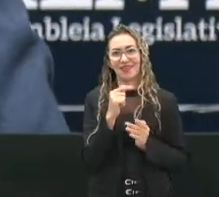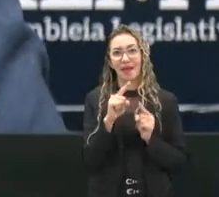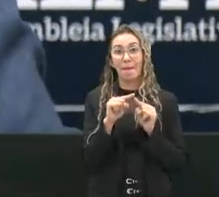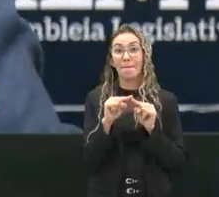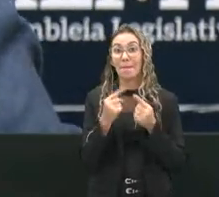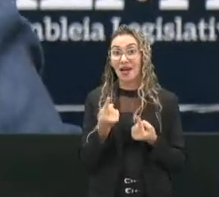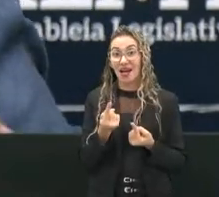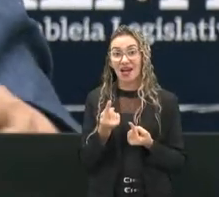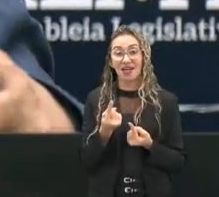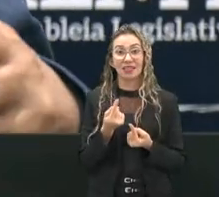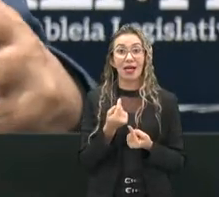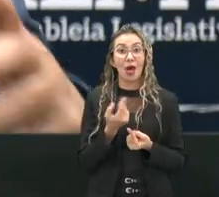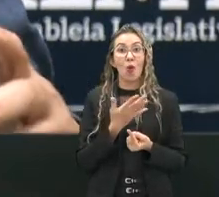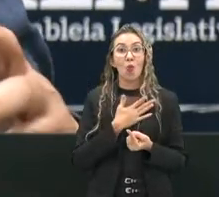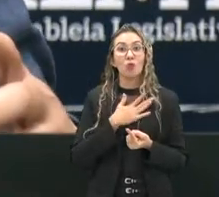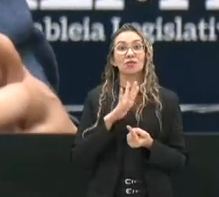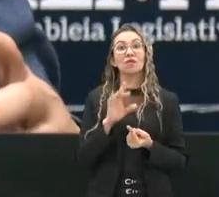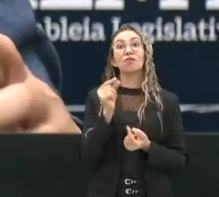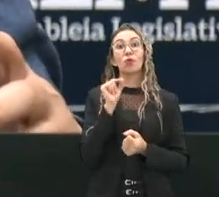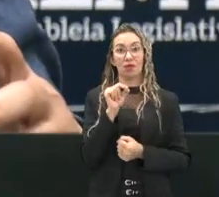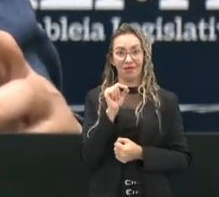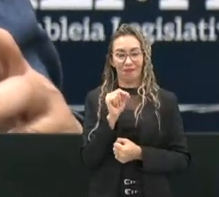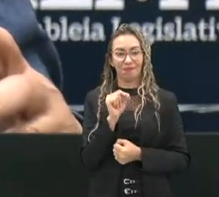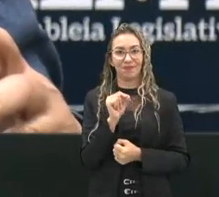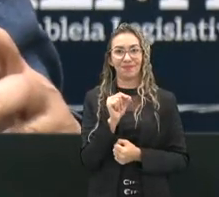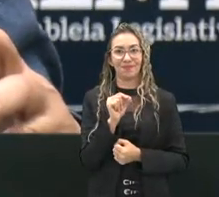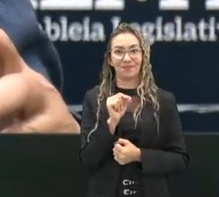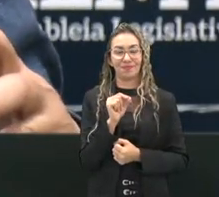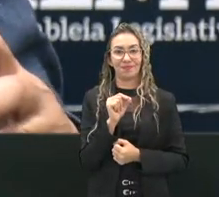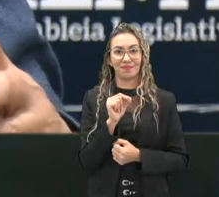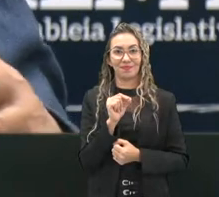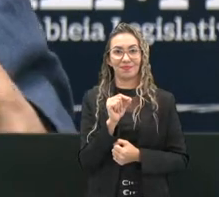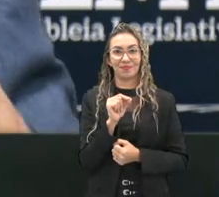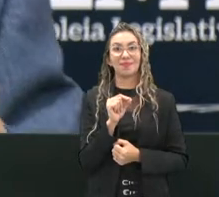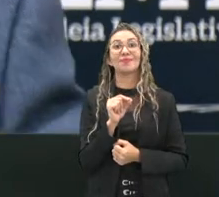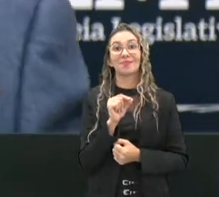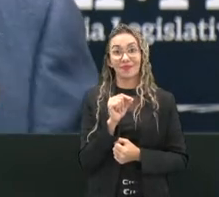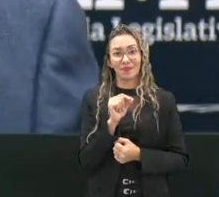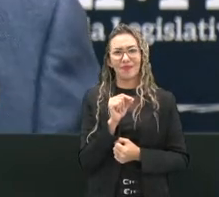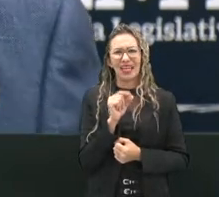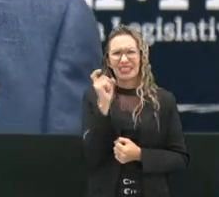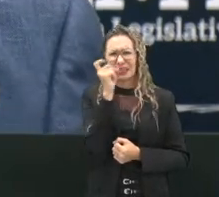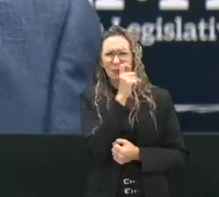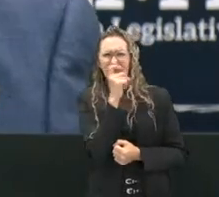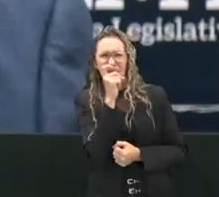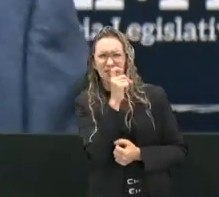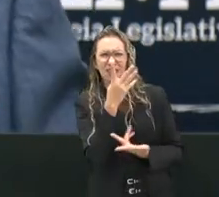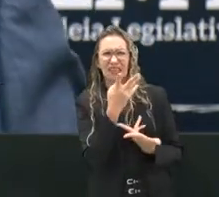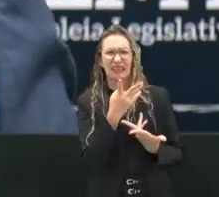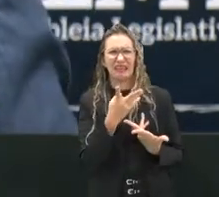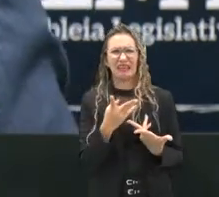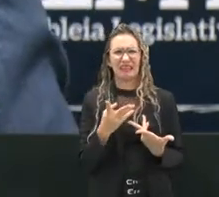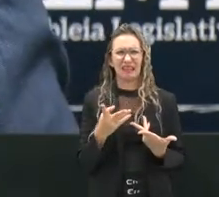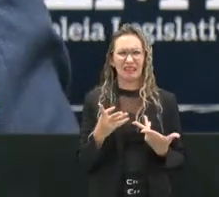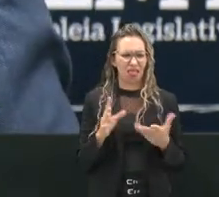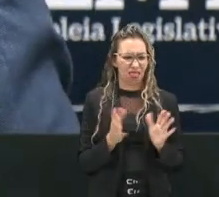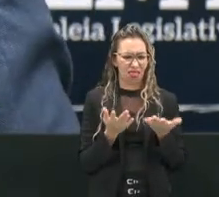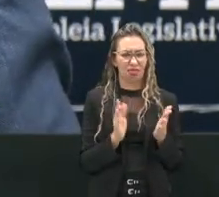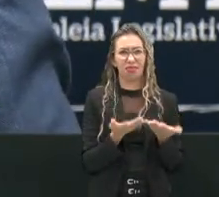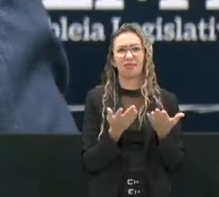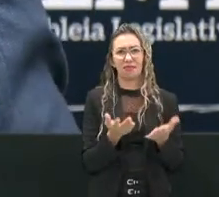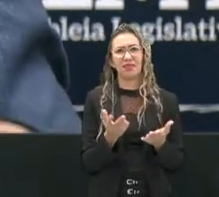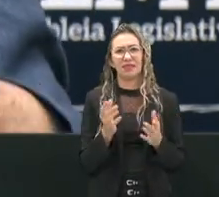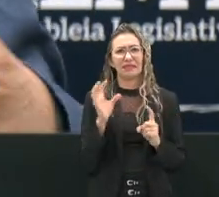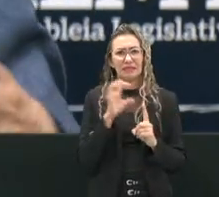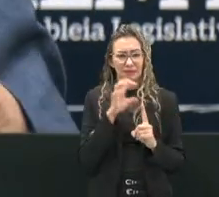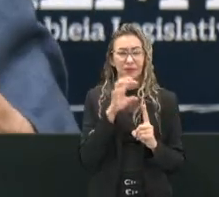gostei são o que as mentiras provocam, né?